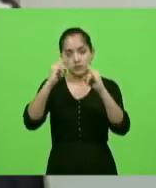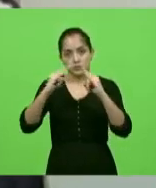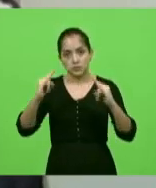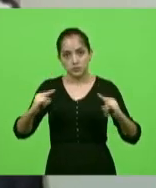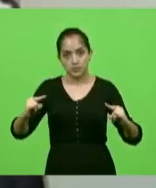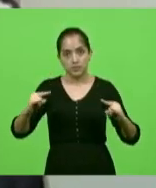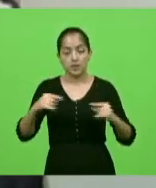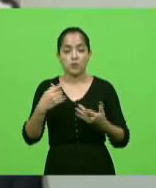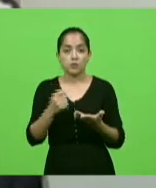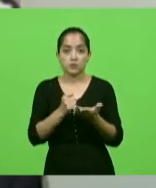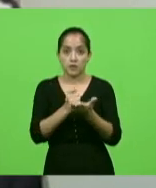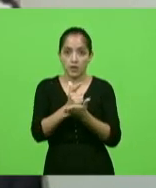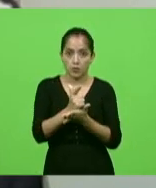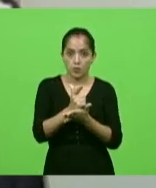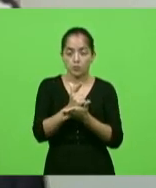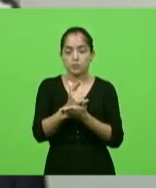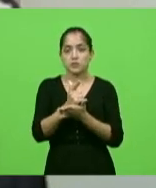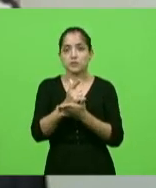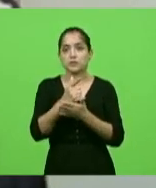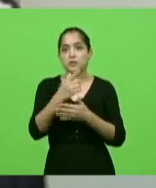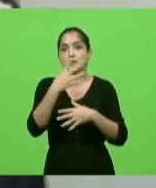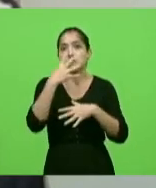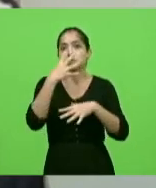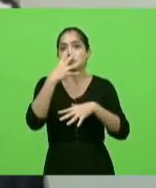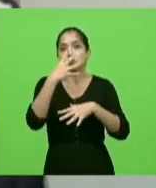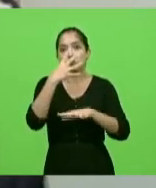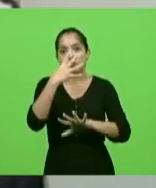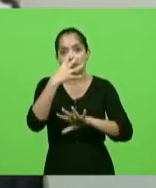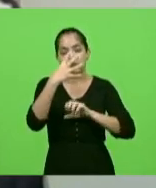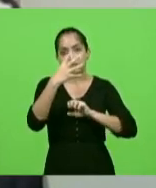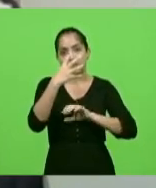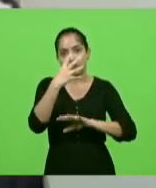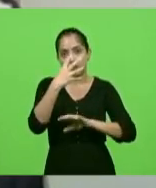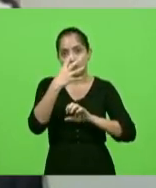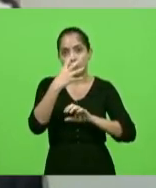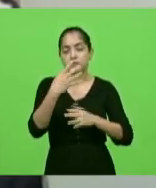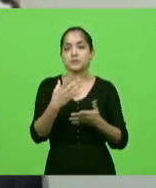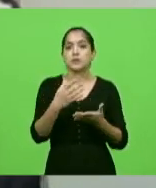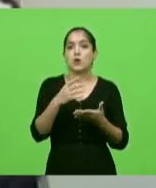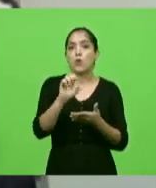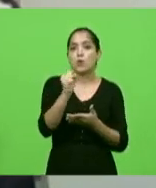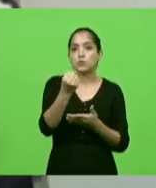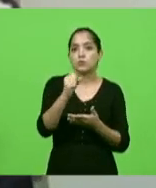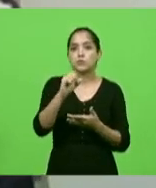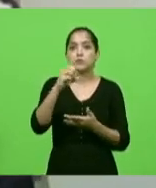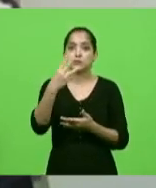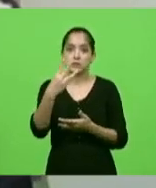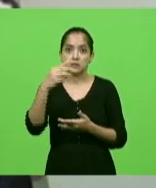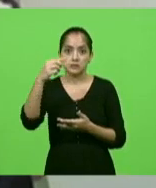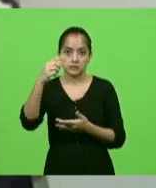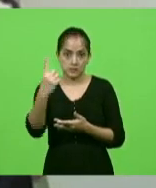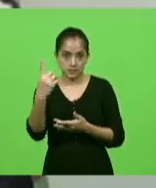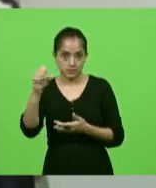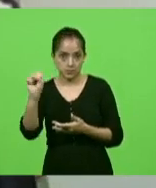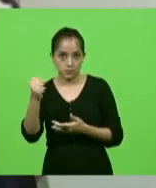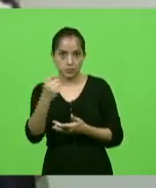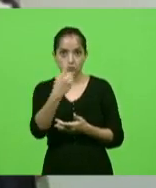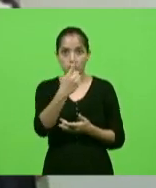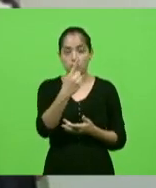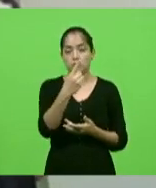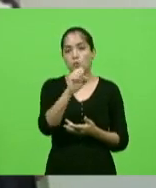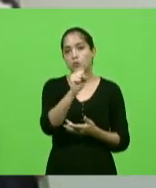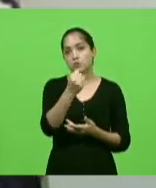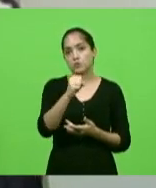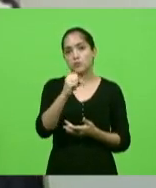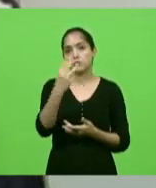quanto à aquisição dos respiradores o parecer das Folhas 8318 a 8350